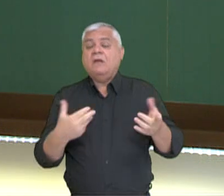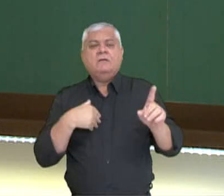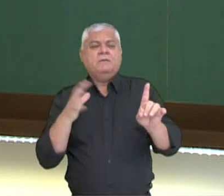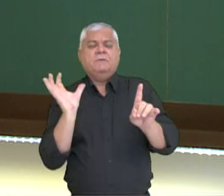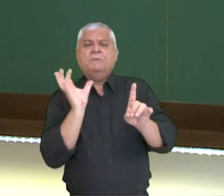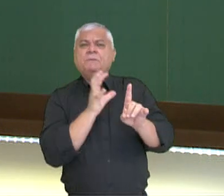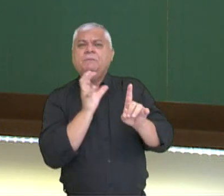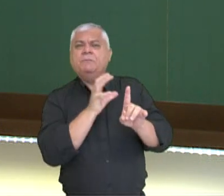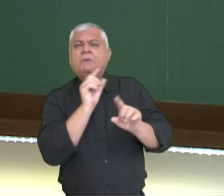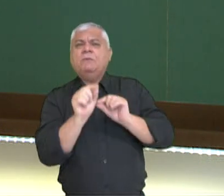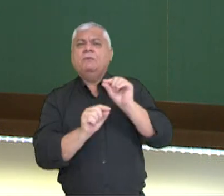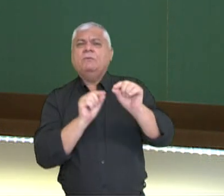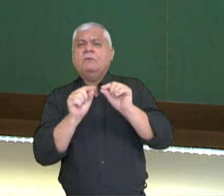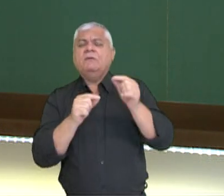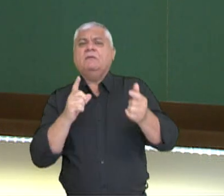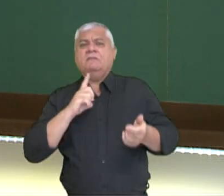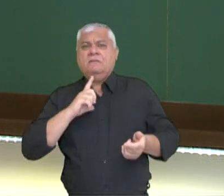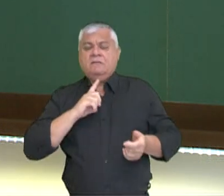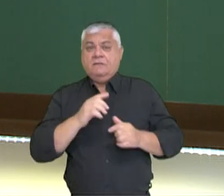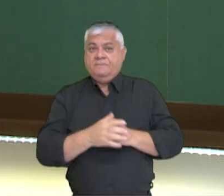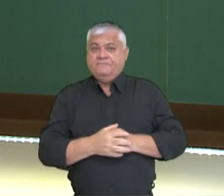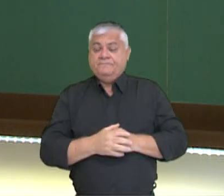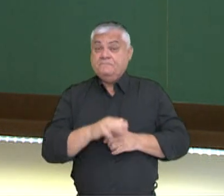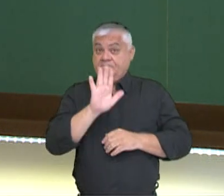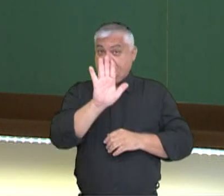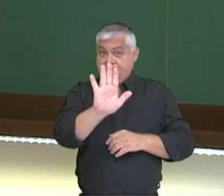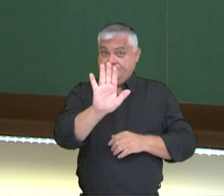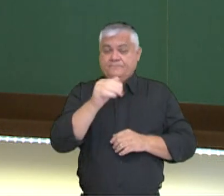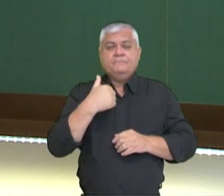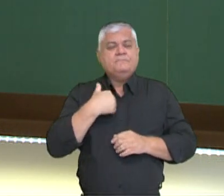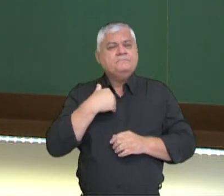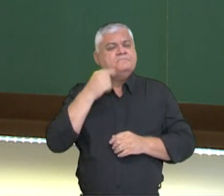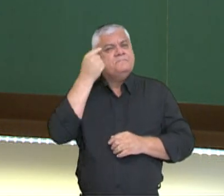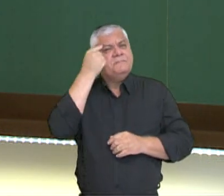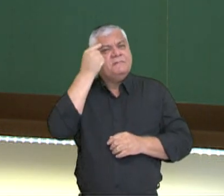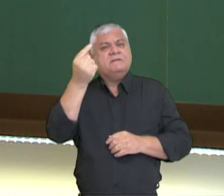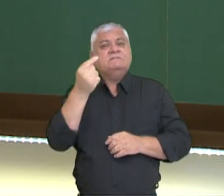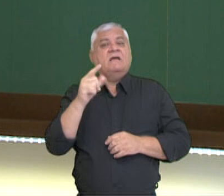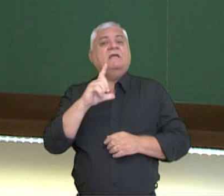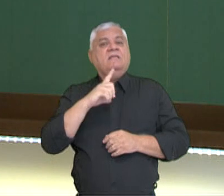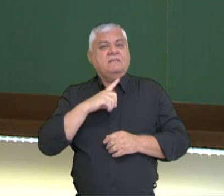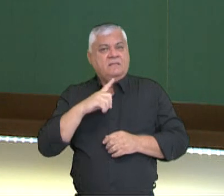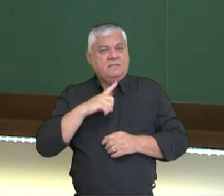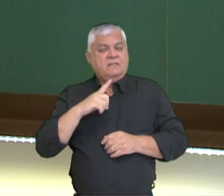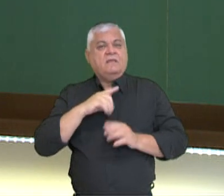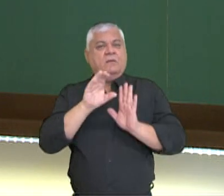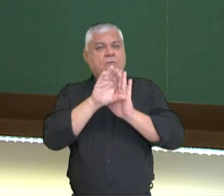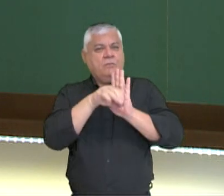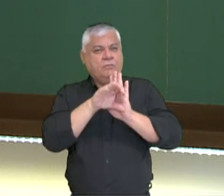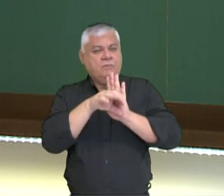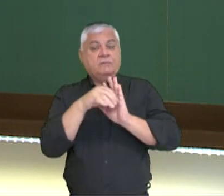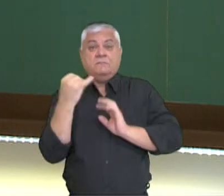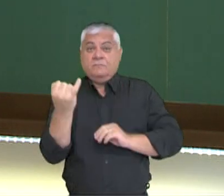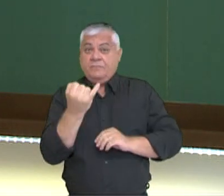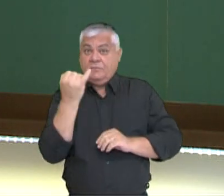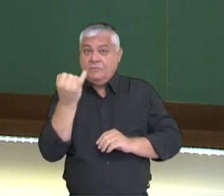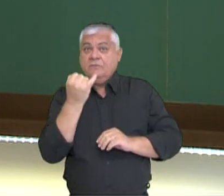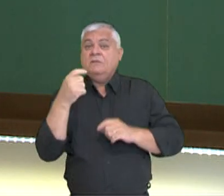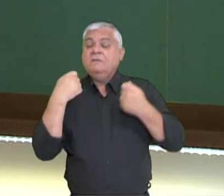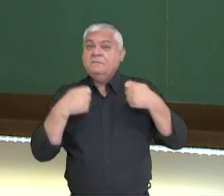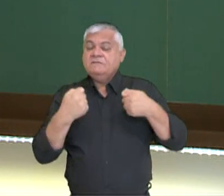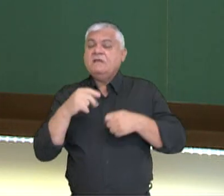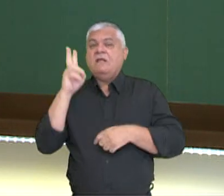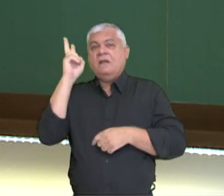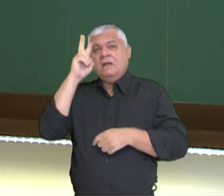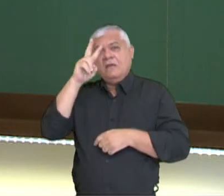que exista essa variedade? Mas para a gente pensar em tudo isso, tem alguns conceitos básicos que sempre temos que